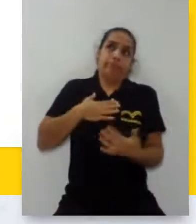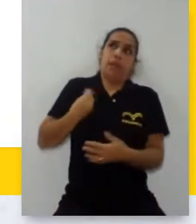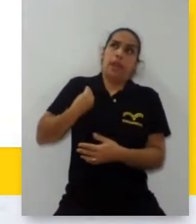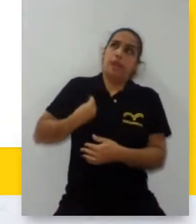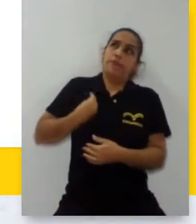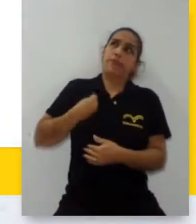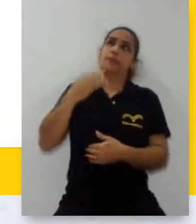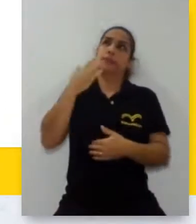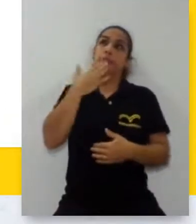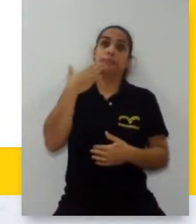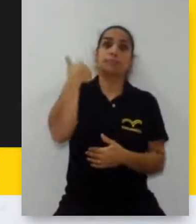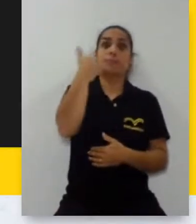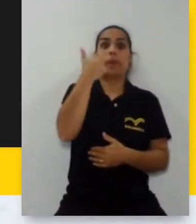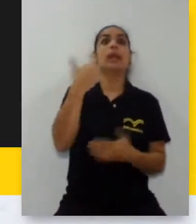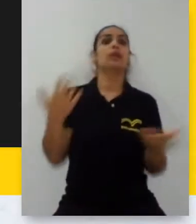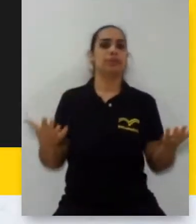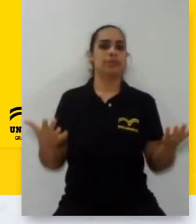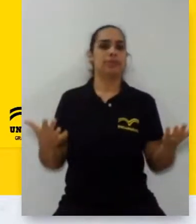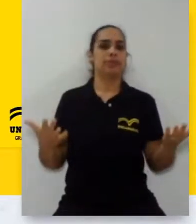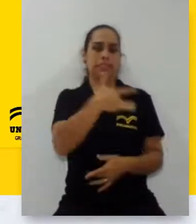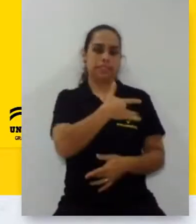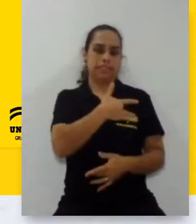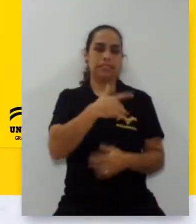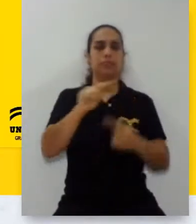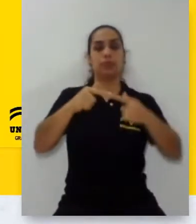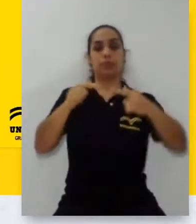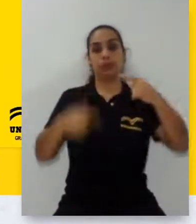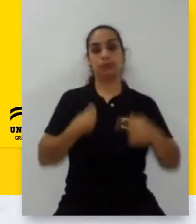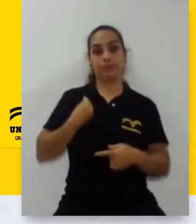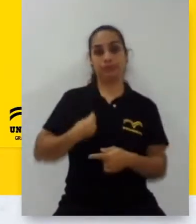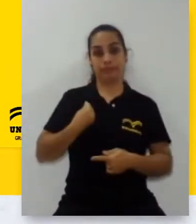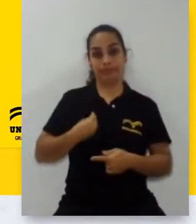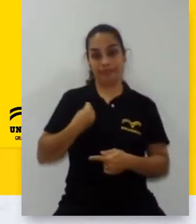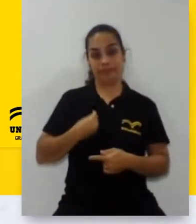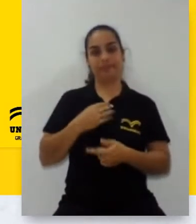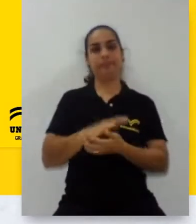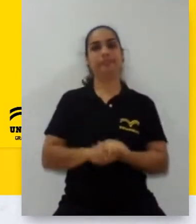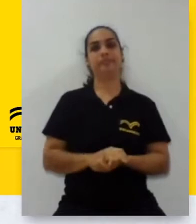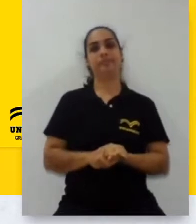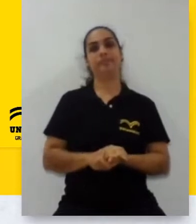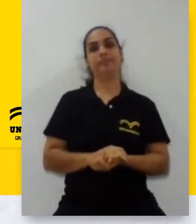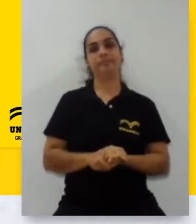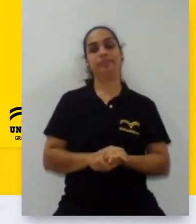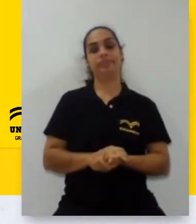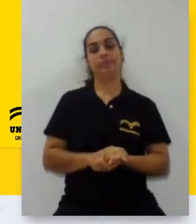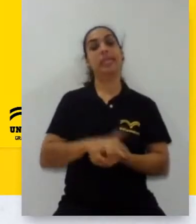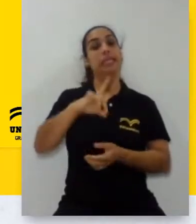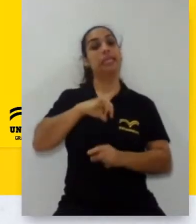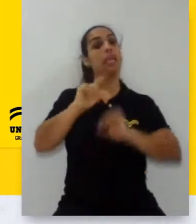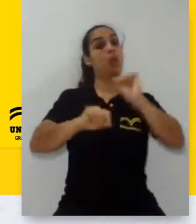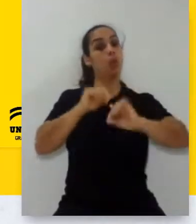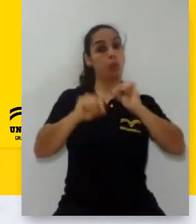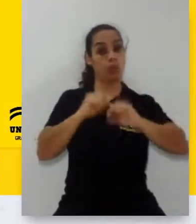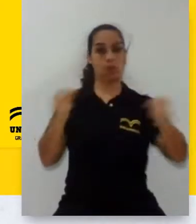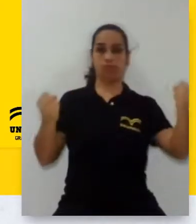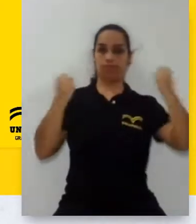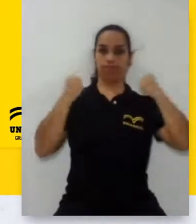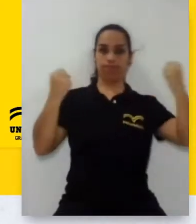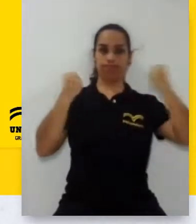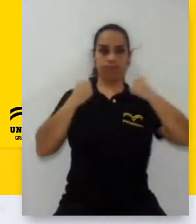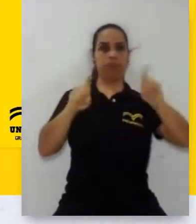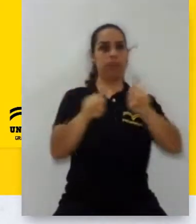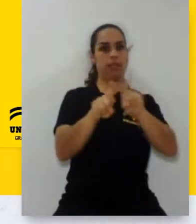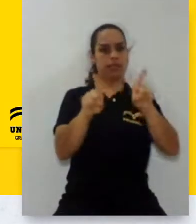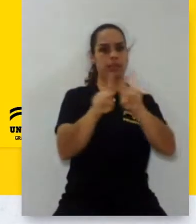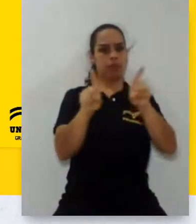minha qualidade de vida? Primeira questão aqui, então, é exercício e composição corporal. Então, pessoal, o que eu quero falar para